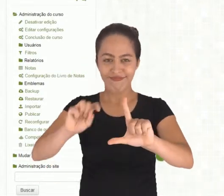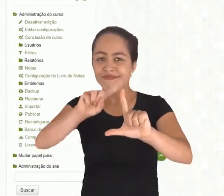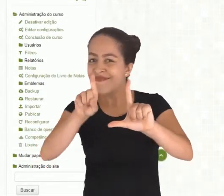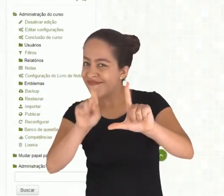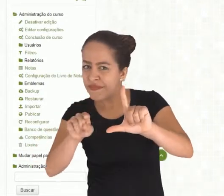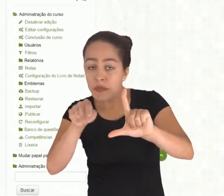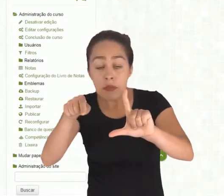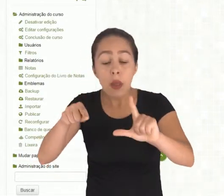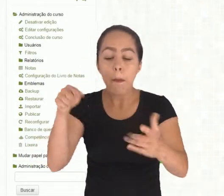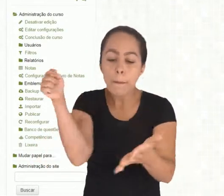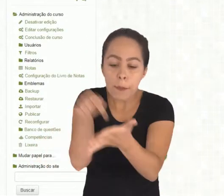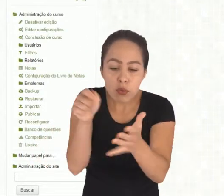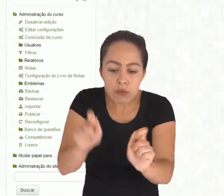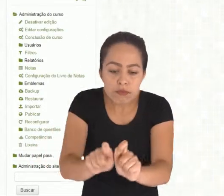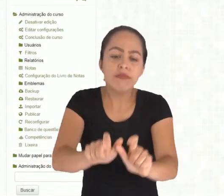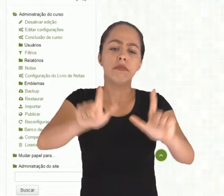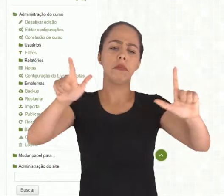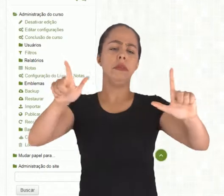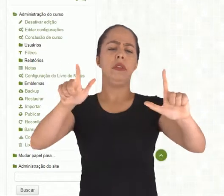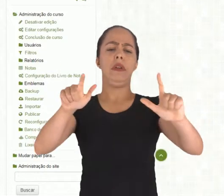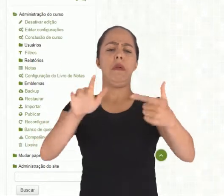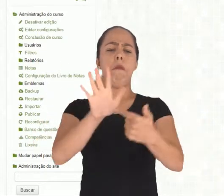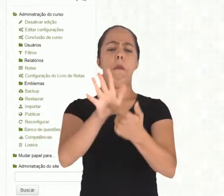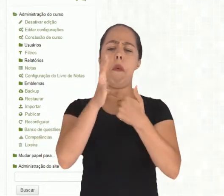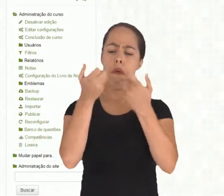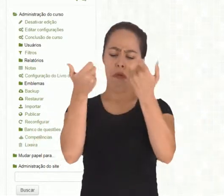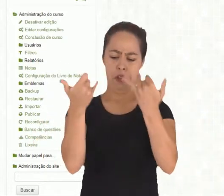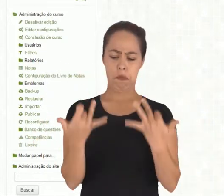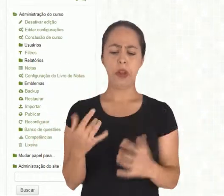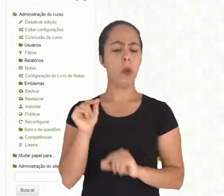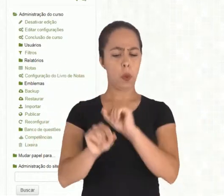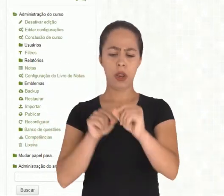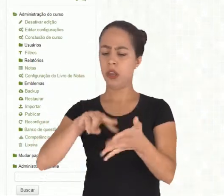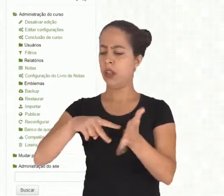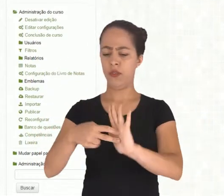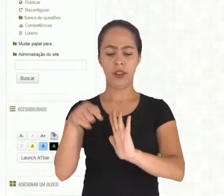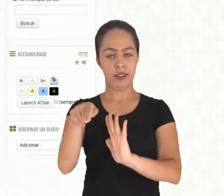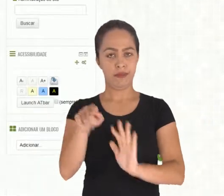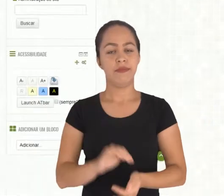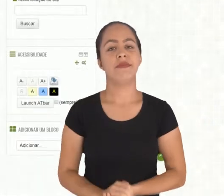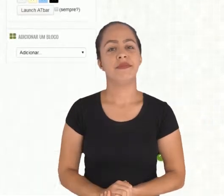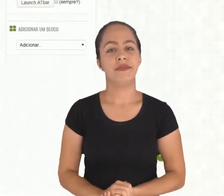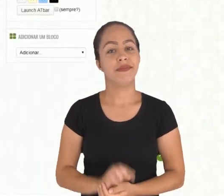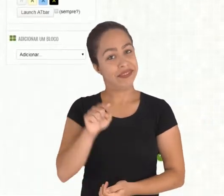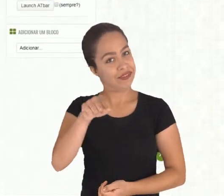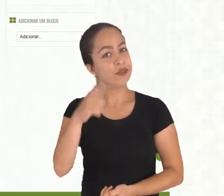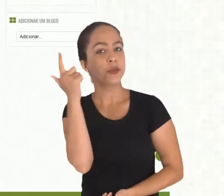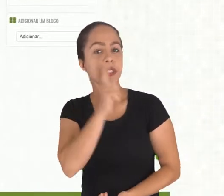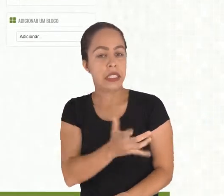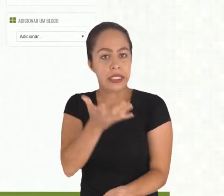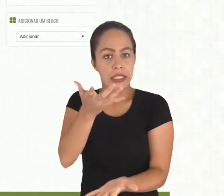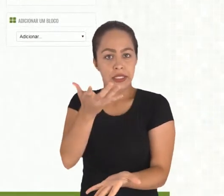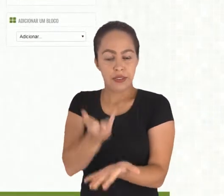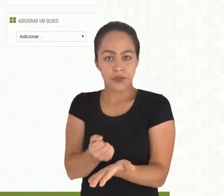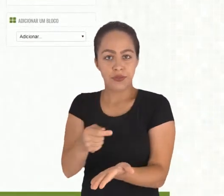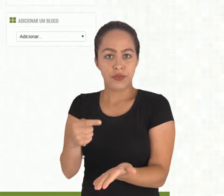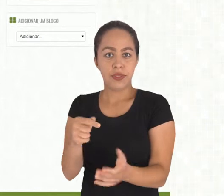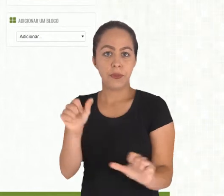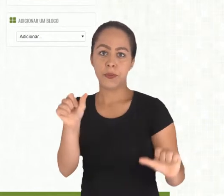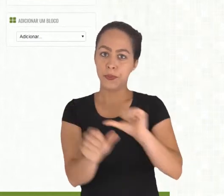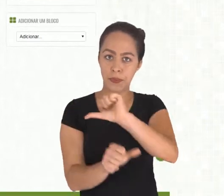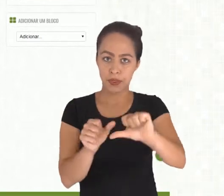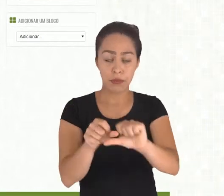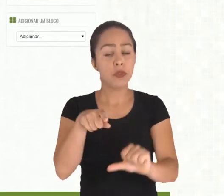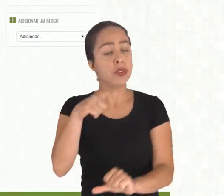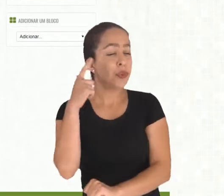clicar para entender o que significa aquela opção tá certo e assim você vai criar o seu recurso de webconferência vamos